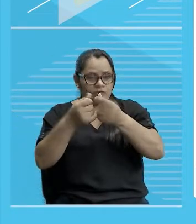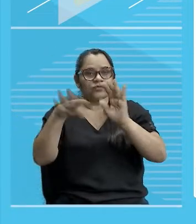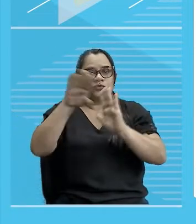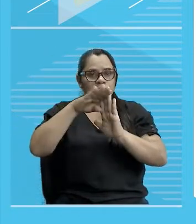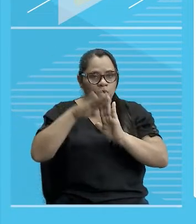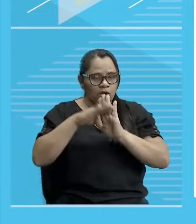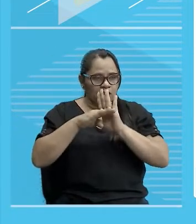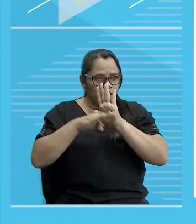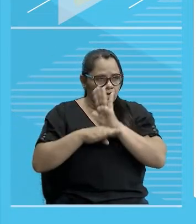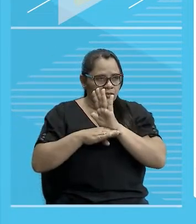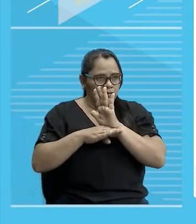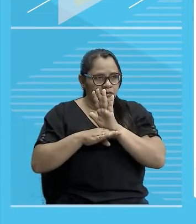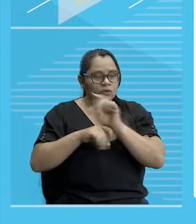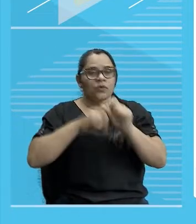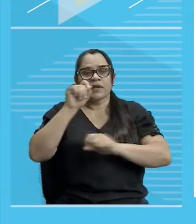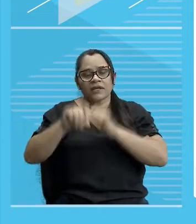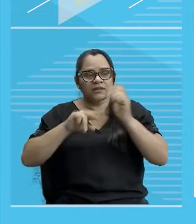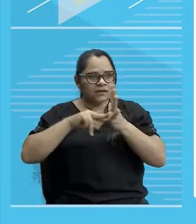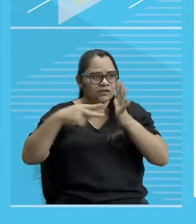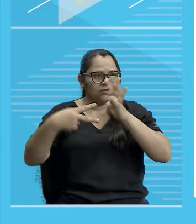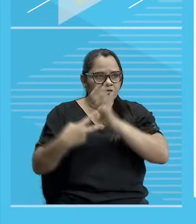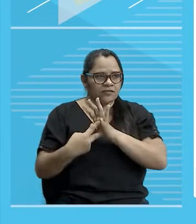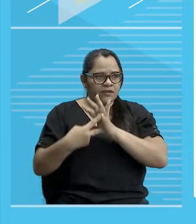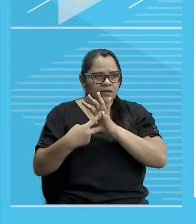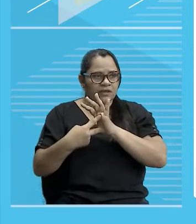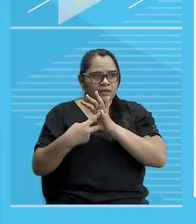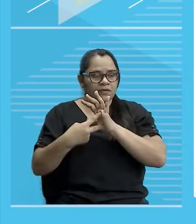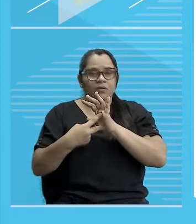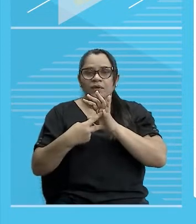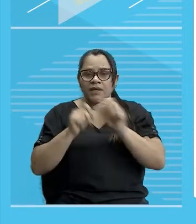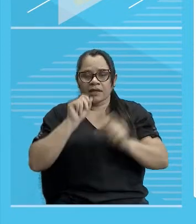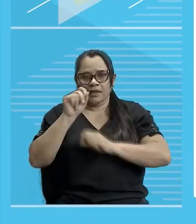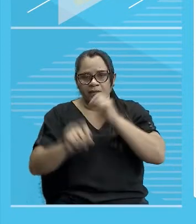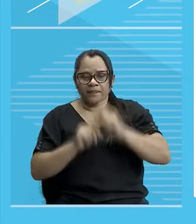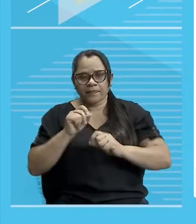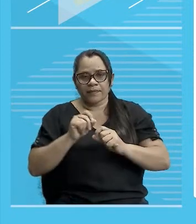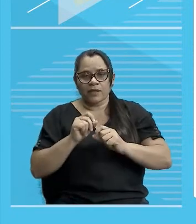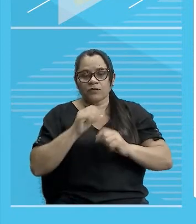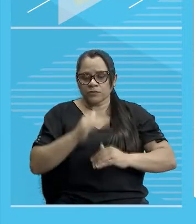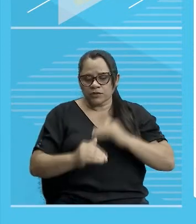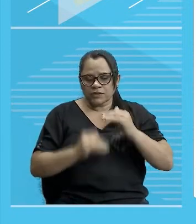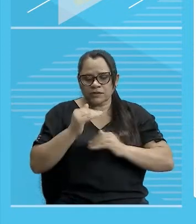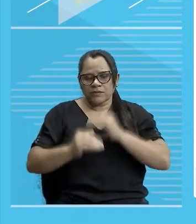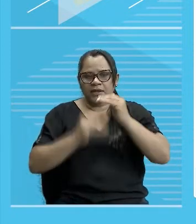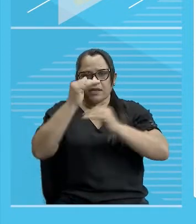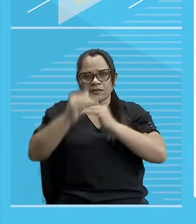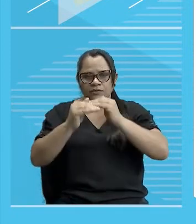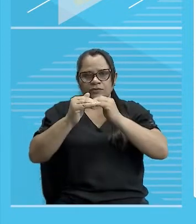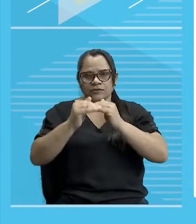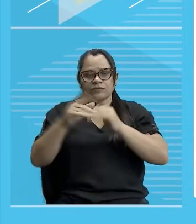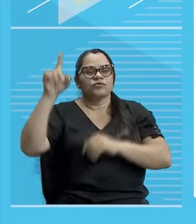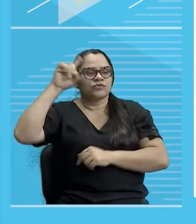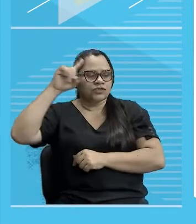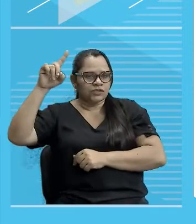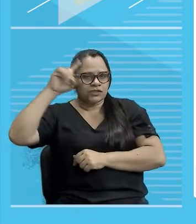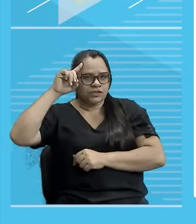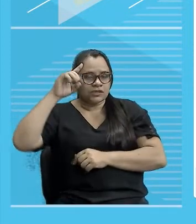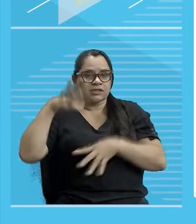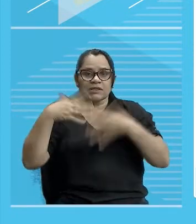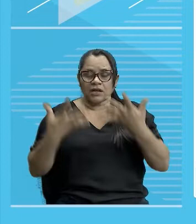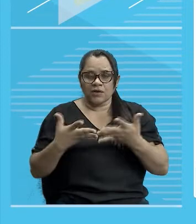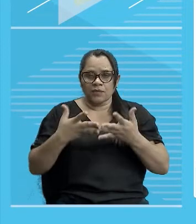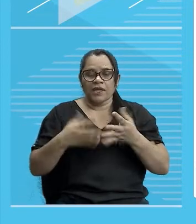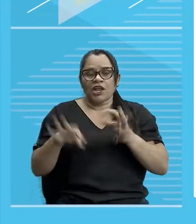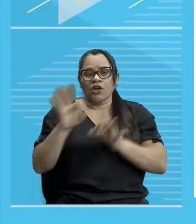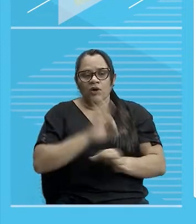procedimentos e rotinas Professor jogando arte ele ajuda o quê a dirigir as atividades uniformizadas